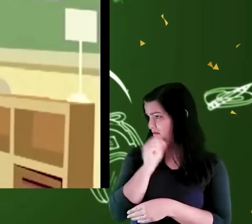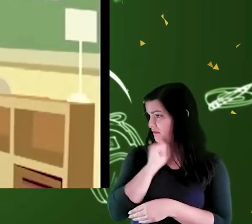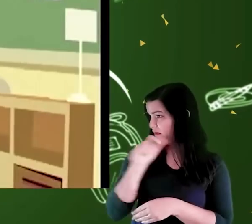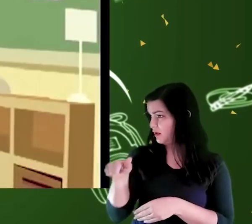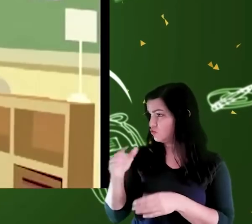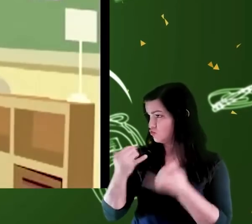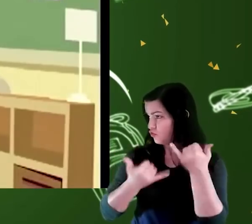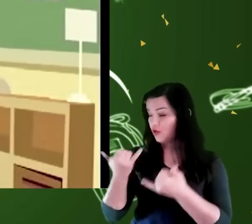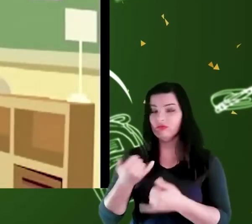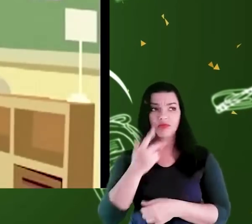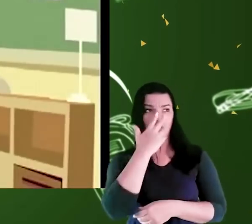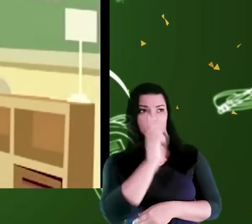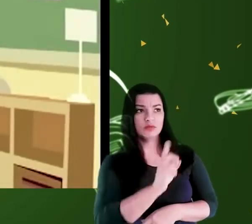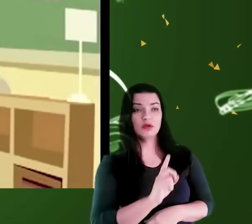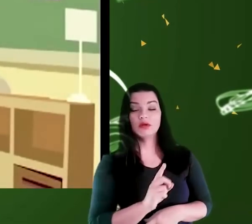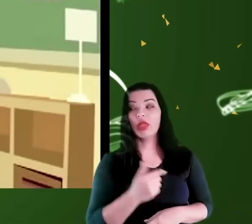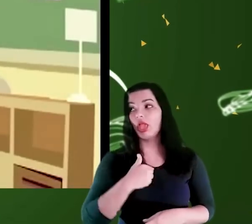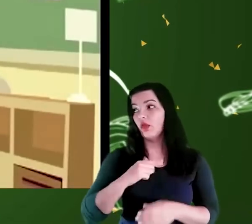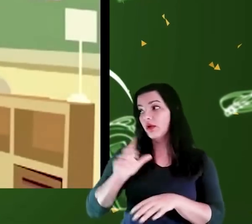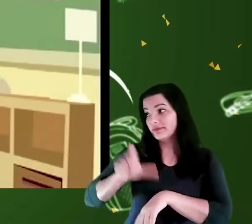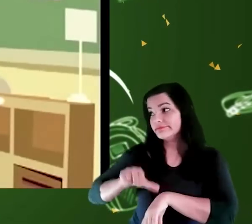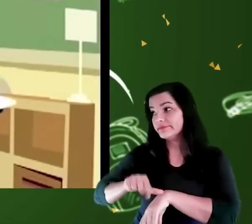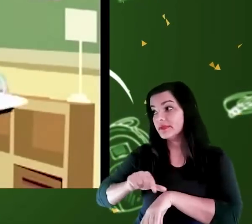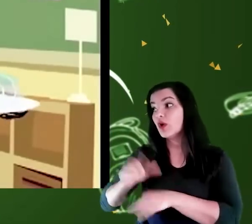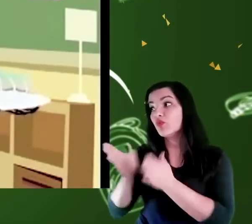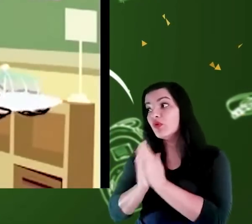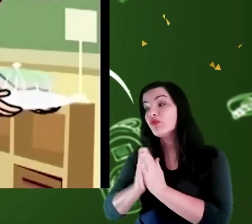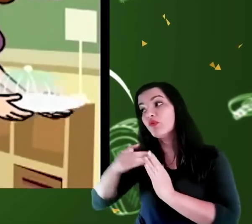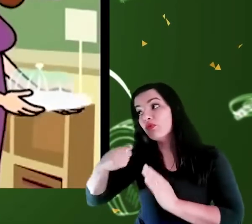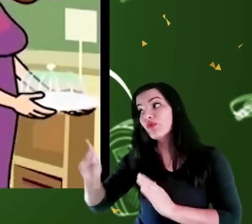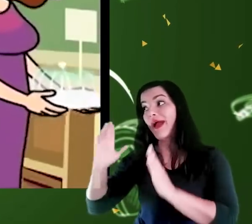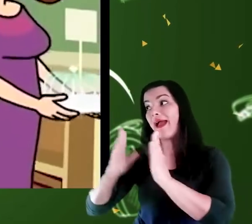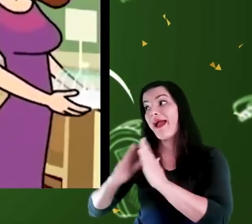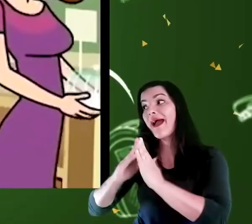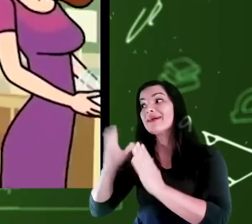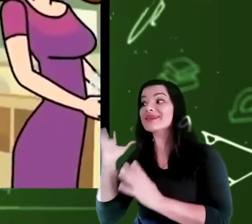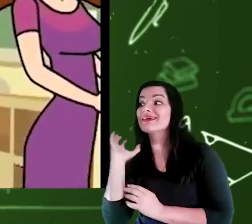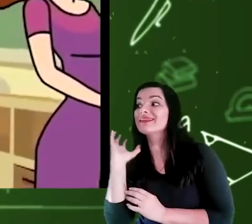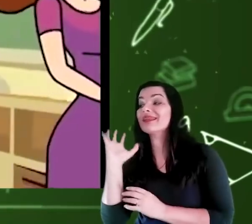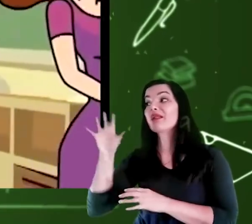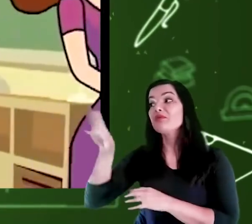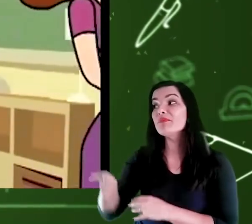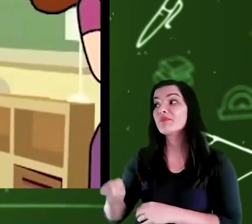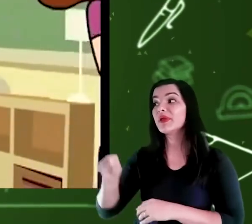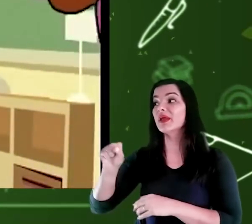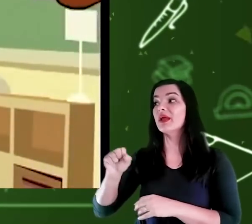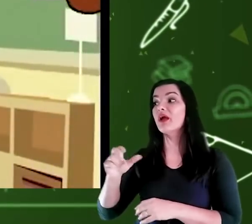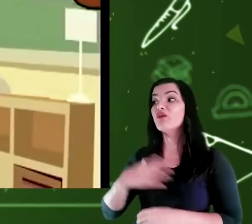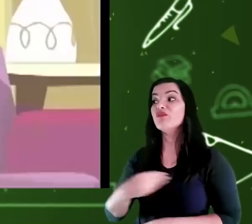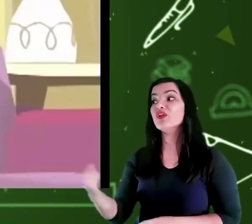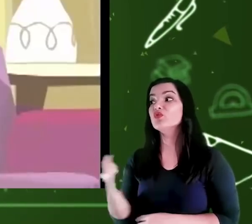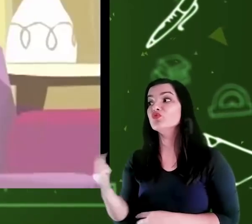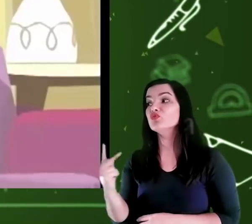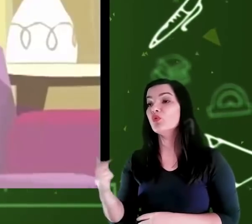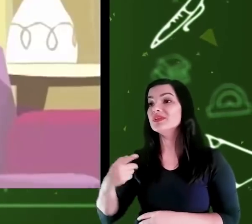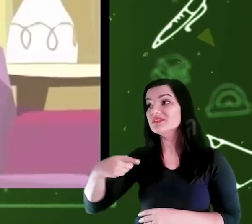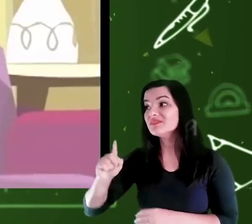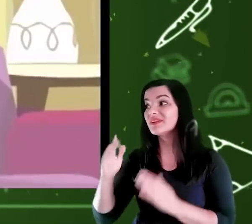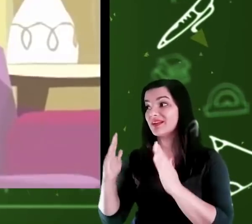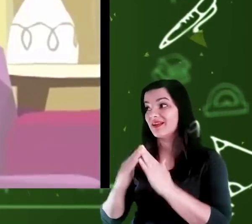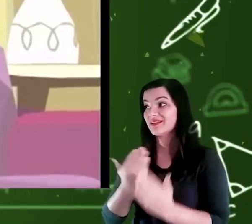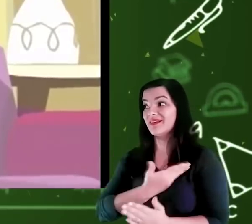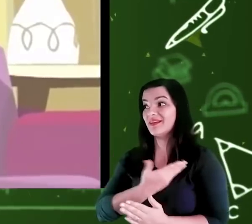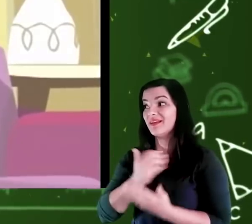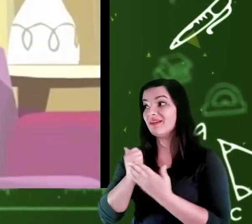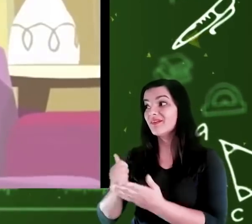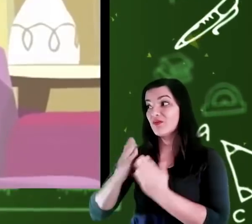eu tô atrasada. Não esquece de pegar a Teca e o Guto às 7 na casa da Nara, hein? Alimentar a Guela e dar pra Vera aquele bolo de banana que ela me pediu. Olha lá! Olha